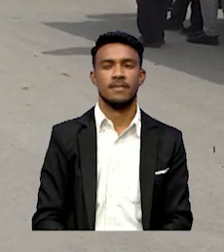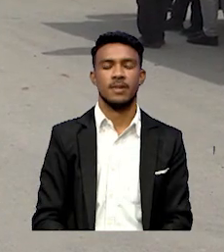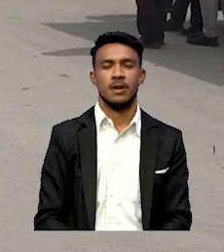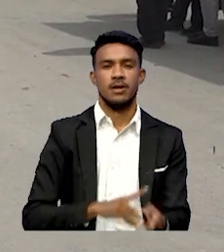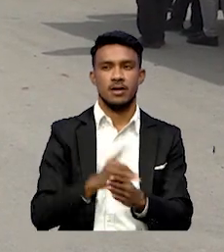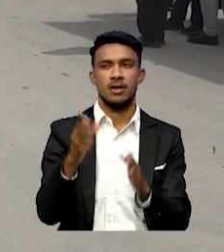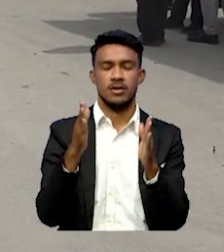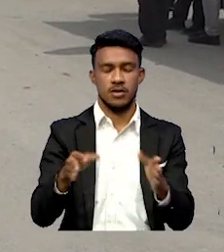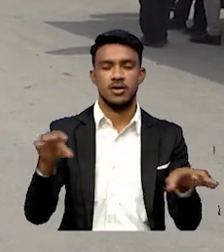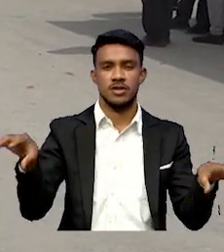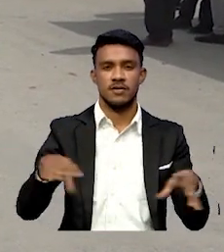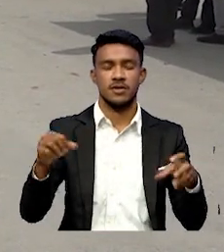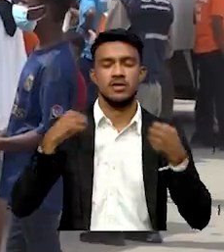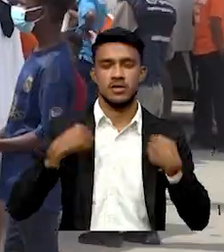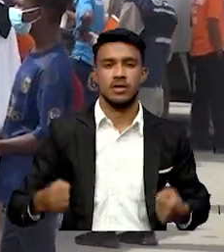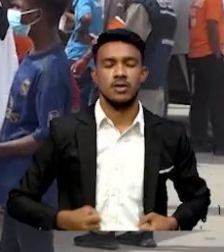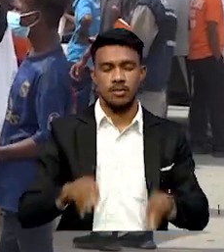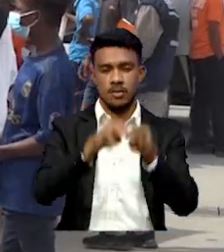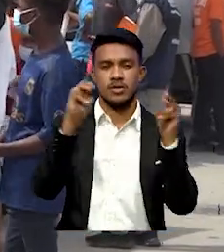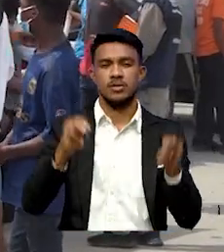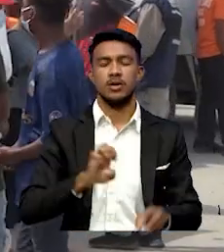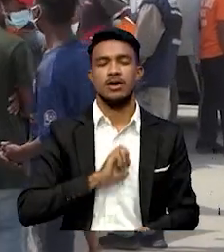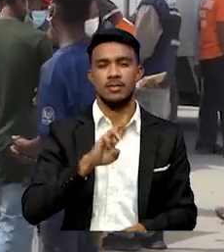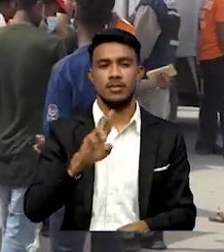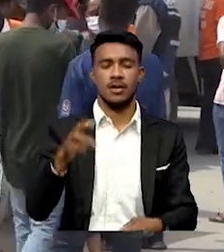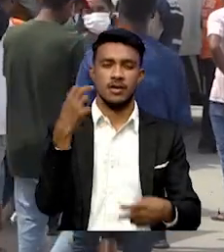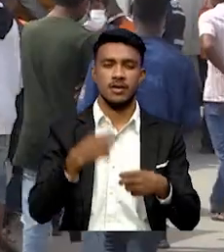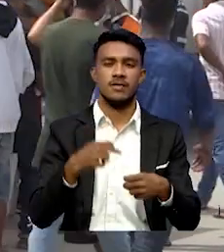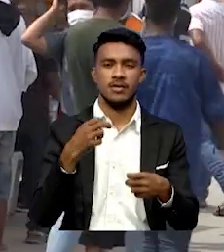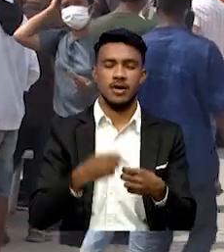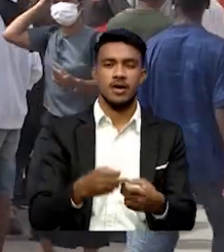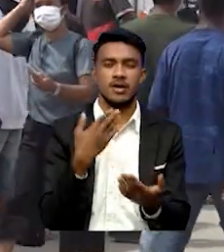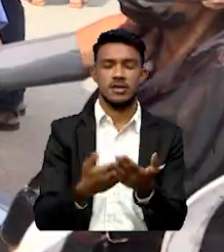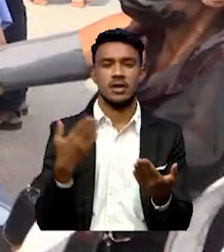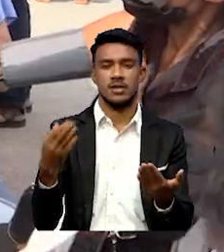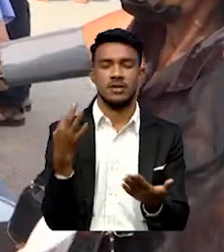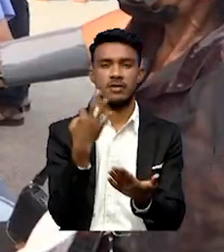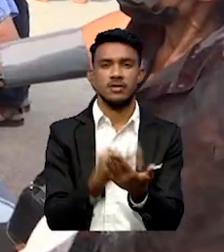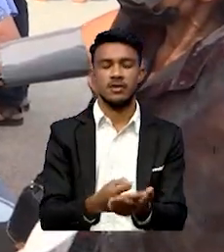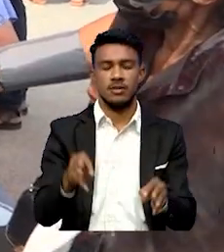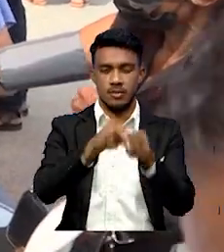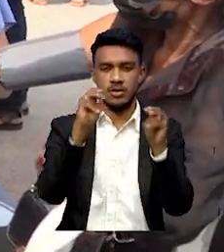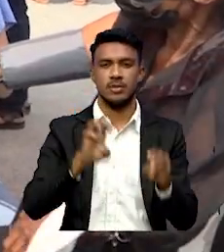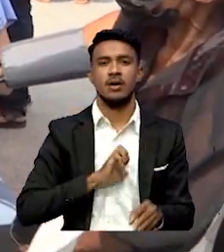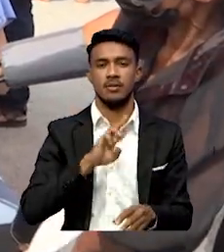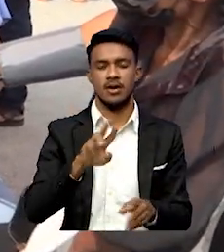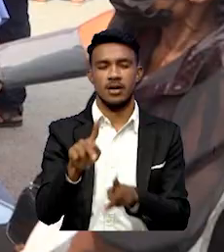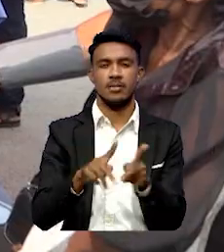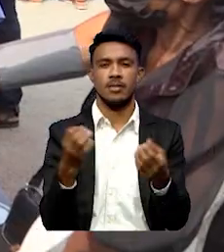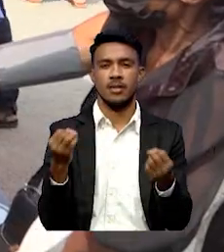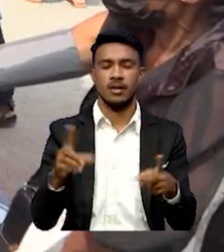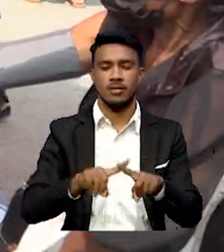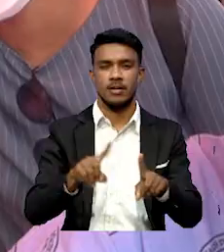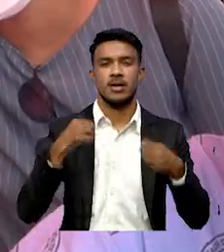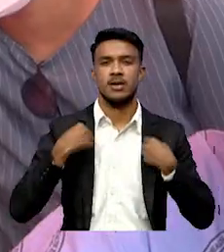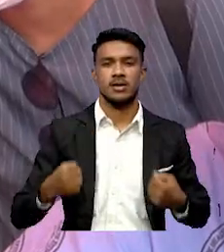Diretor Serviço Saúde Município Ermeira, Júnior Alves dos Santos, preocupa recurso humano. Também Município Ermeira, população para, como é pessoal, saúde